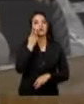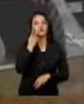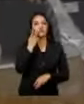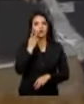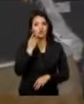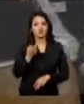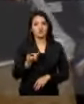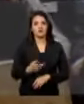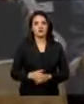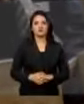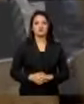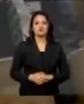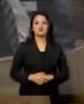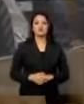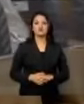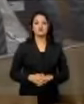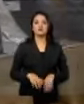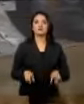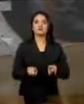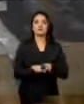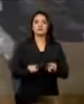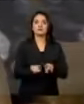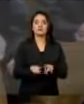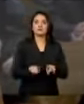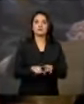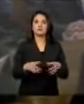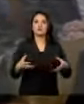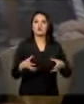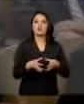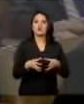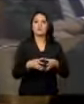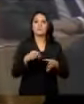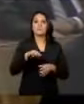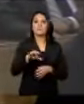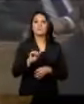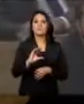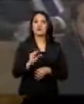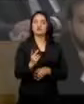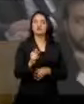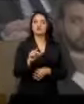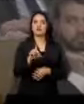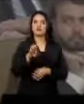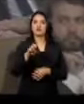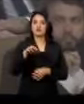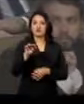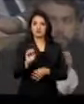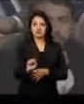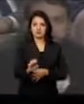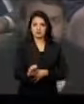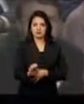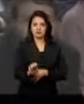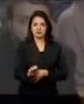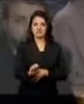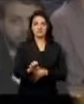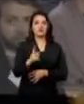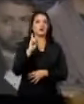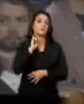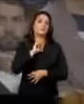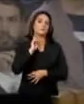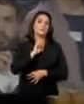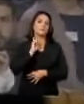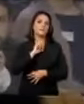Ceará, Fundação Machadense de Ensino Superior, de Machado, Estado de Minas